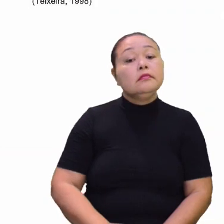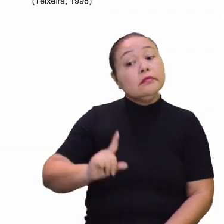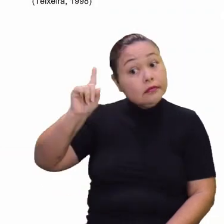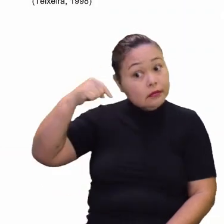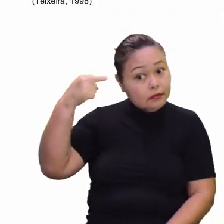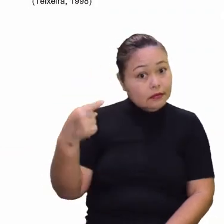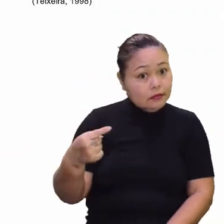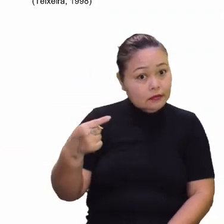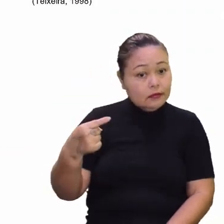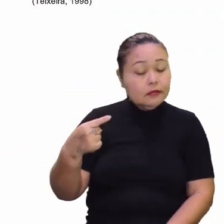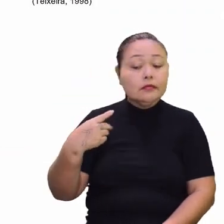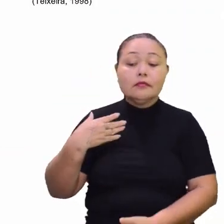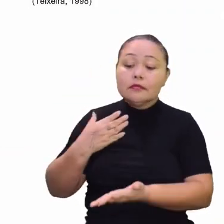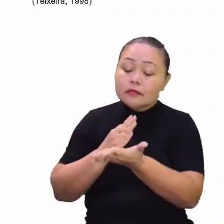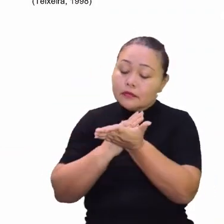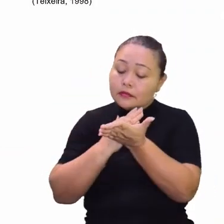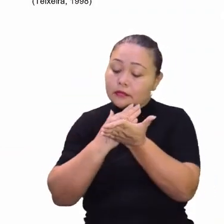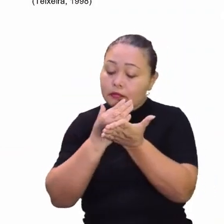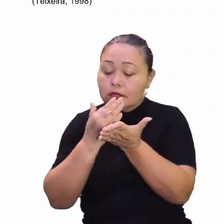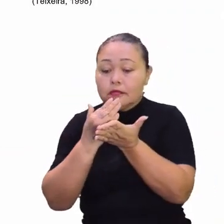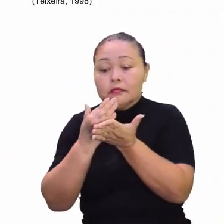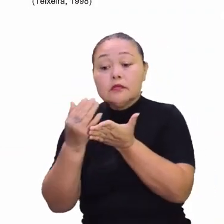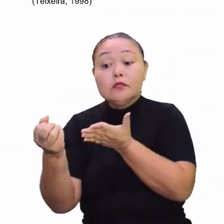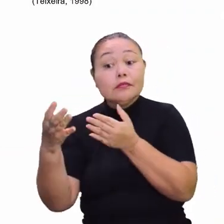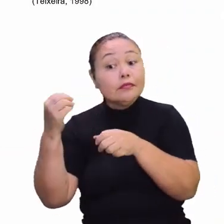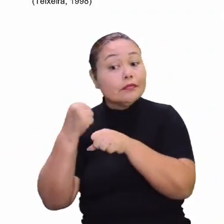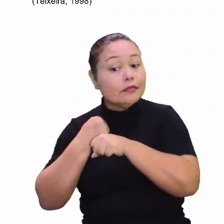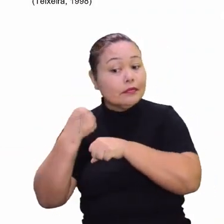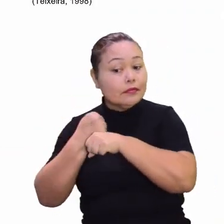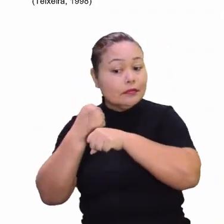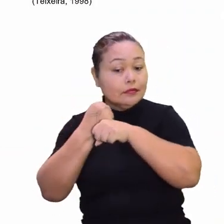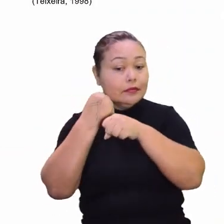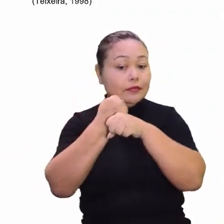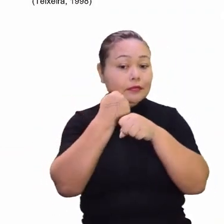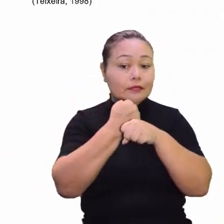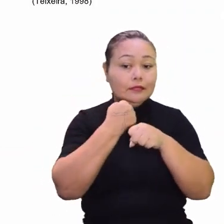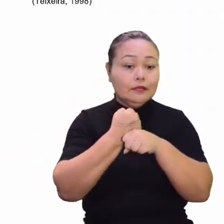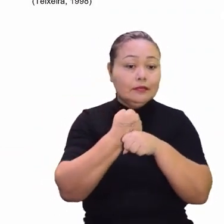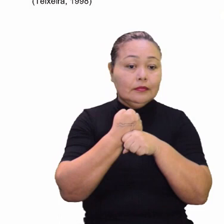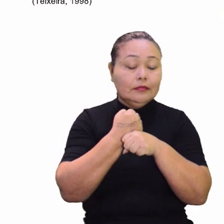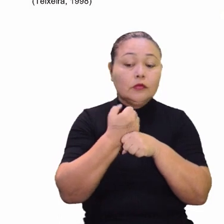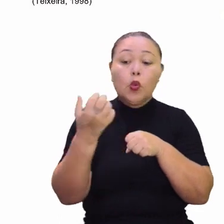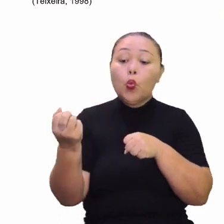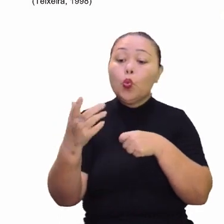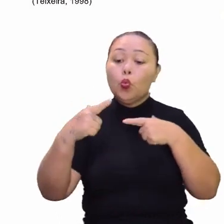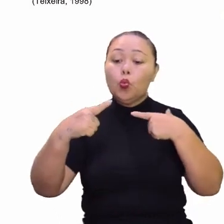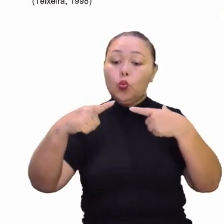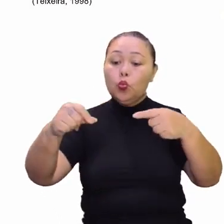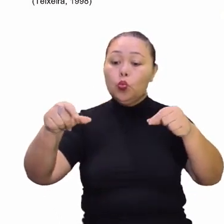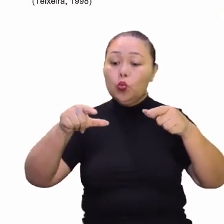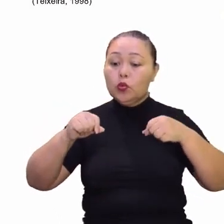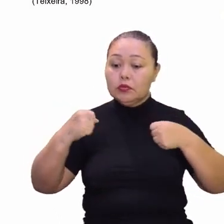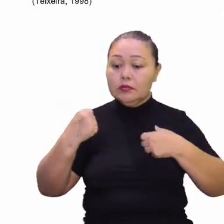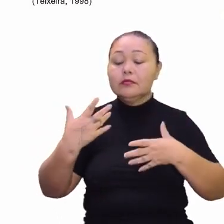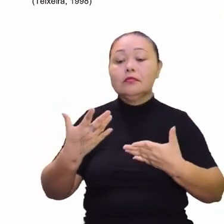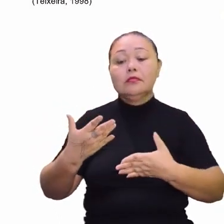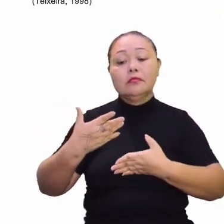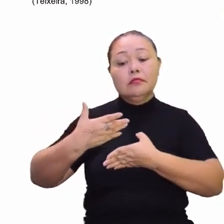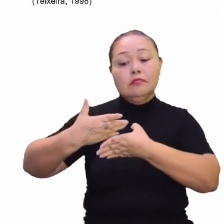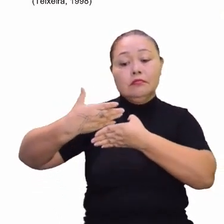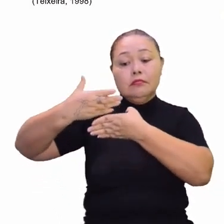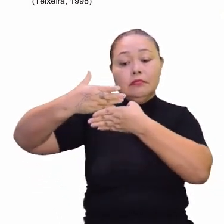E aí iniciaram uma nova construção de um novo forte,